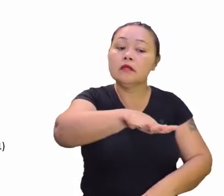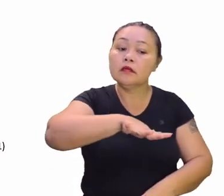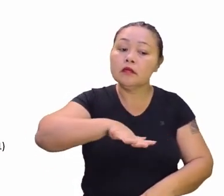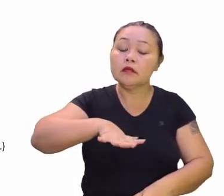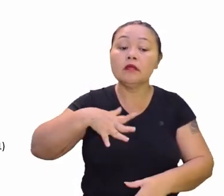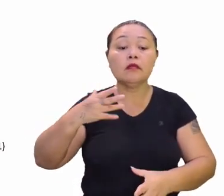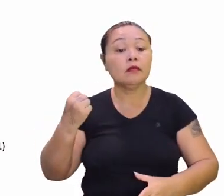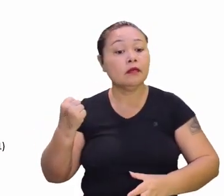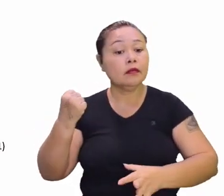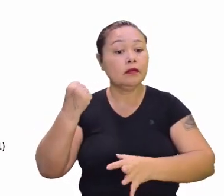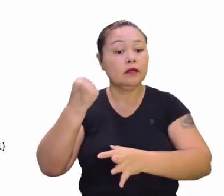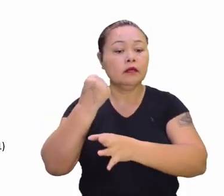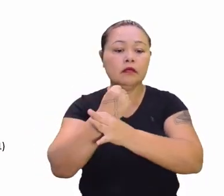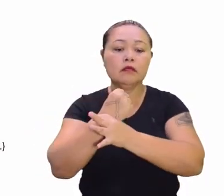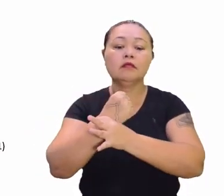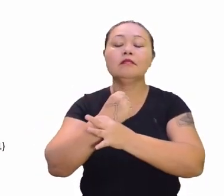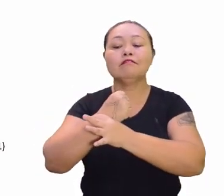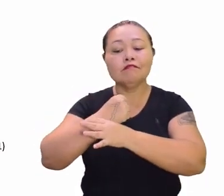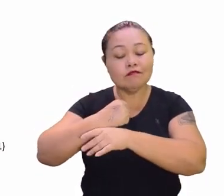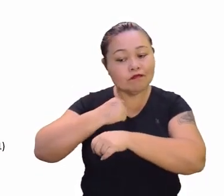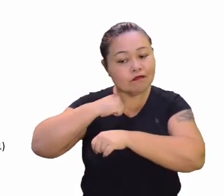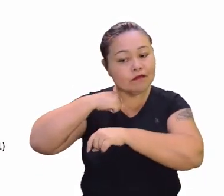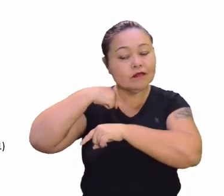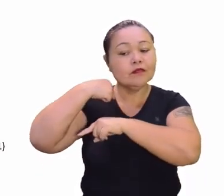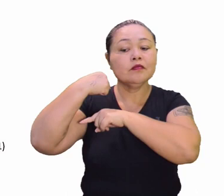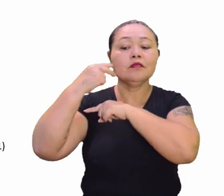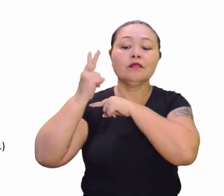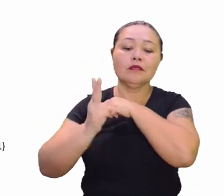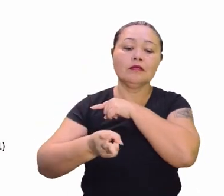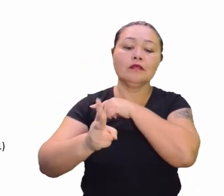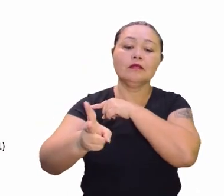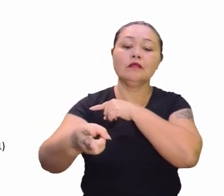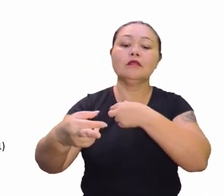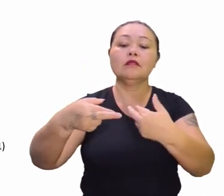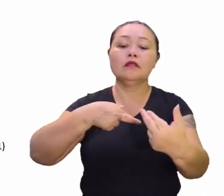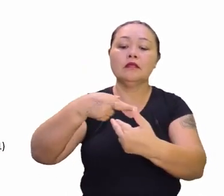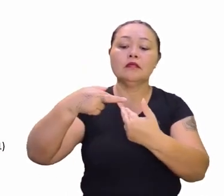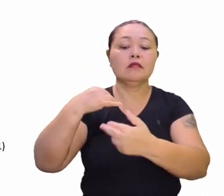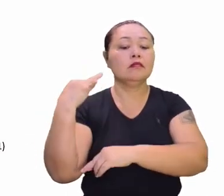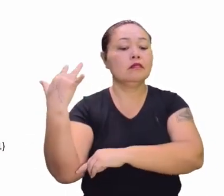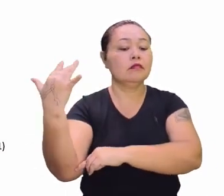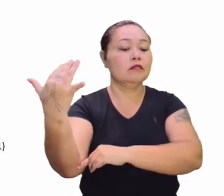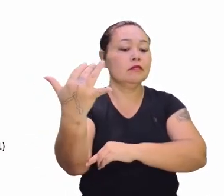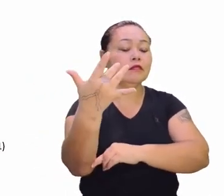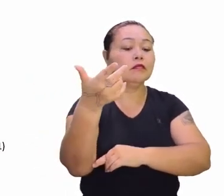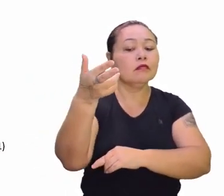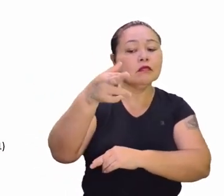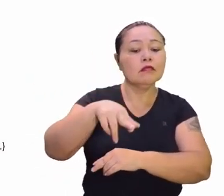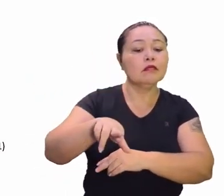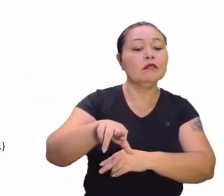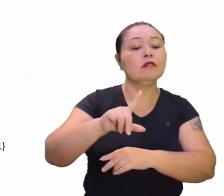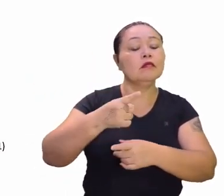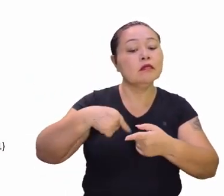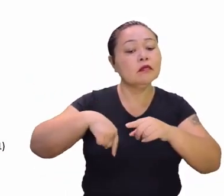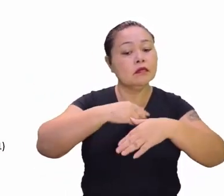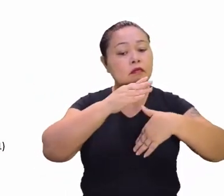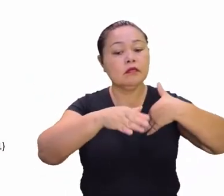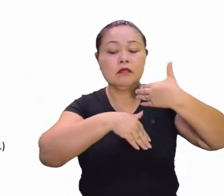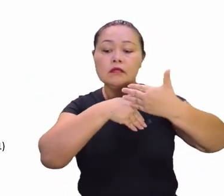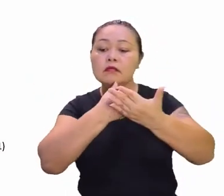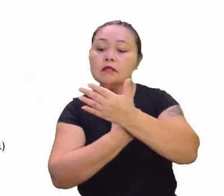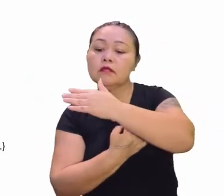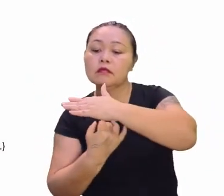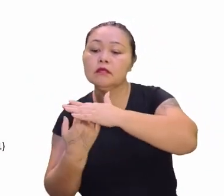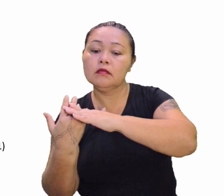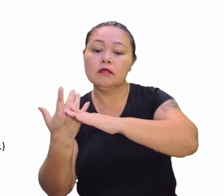de maneira a garantir o quê? A perenidade dos recursos ambientais renováveis e dos